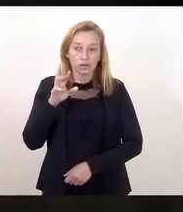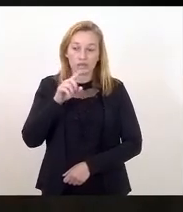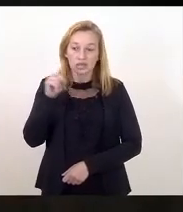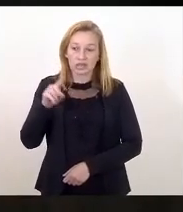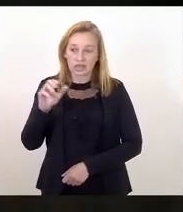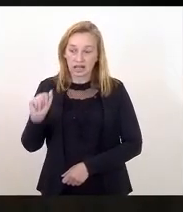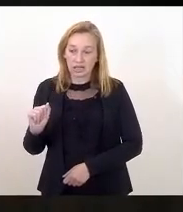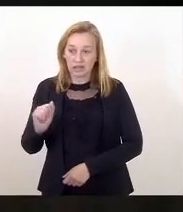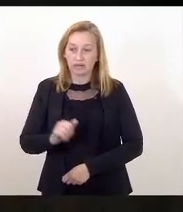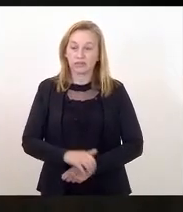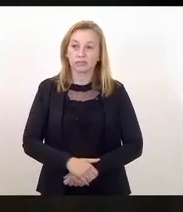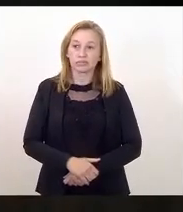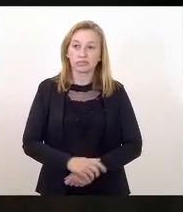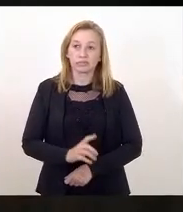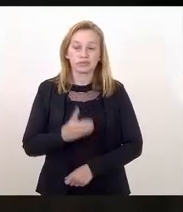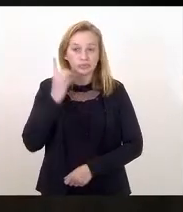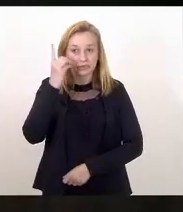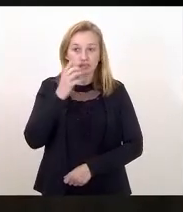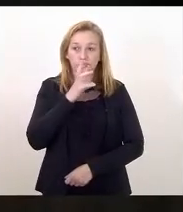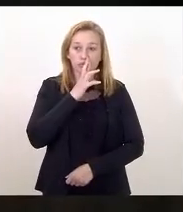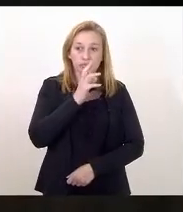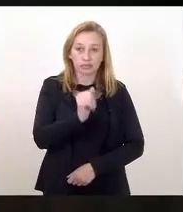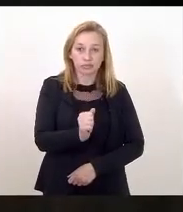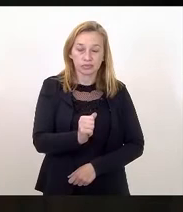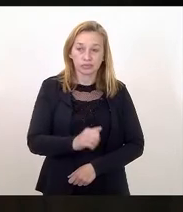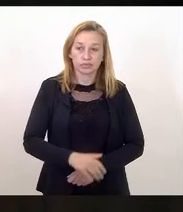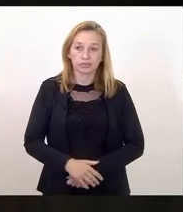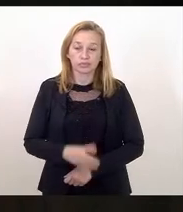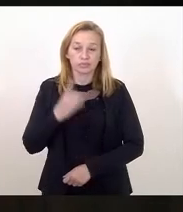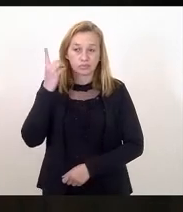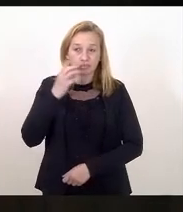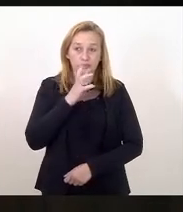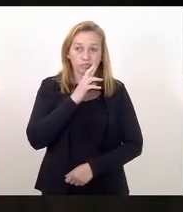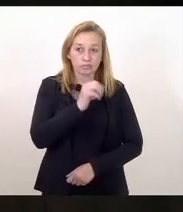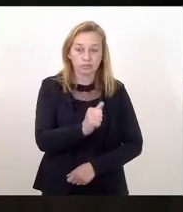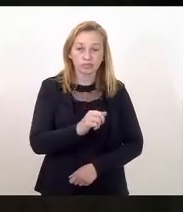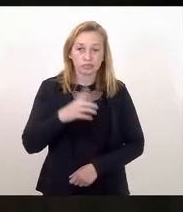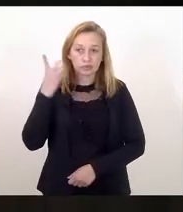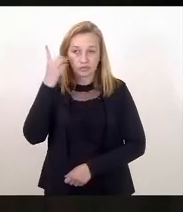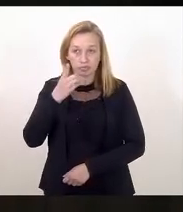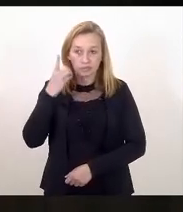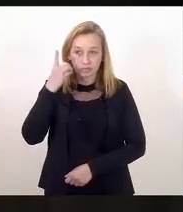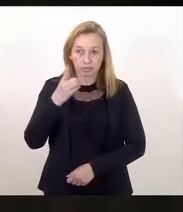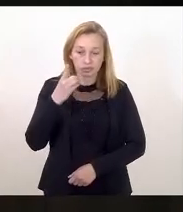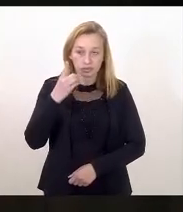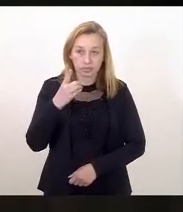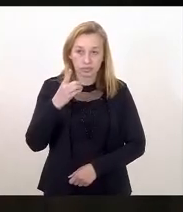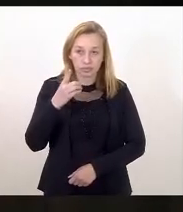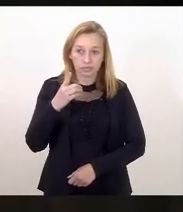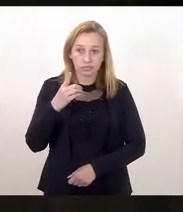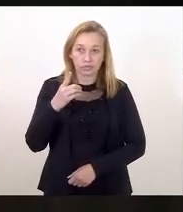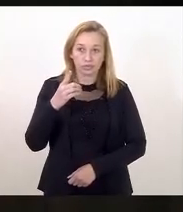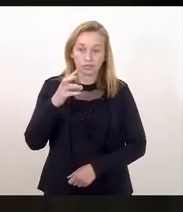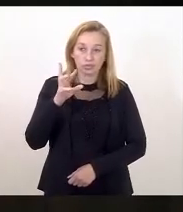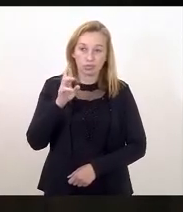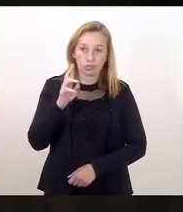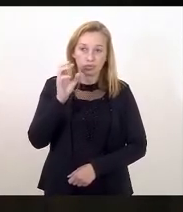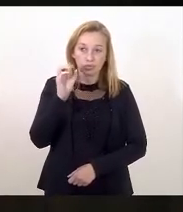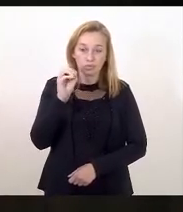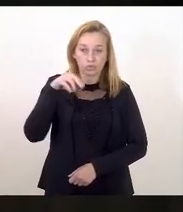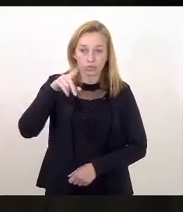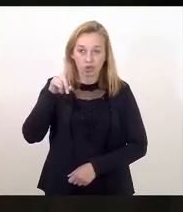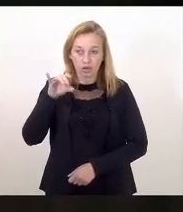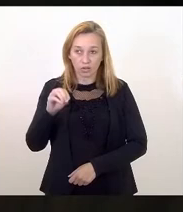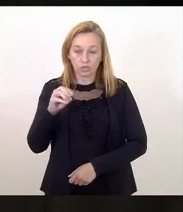Deputado Renato Zaca. Deputado Rodrigo Amorim. Deputado Rodrigo Amorim. Deputado Ronaldo Anqueta. Deputado Ronaldo Anqueta.